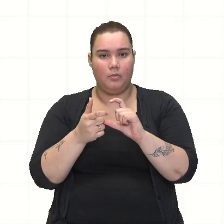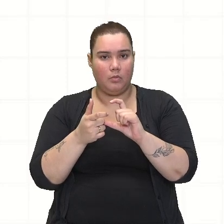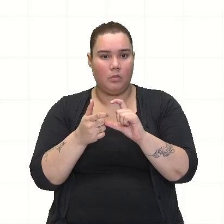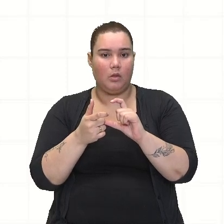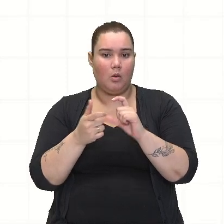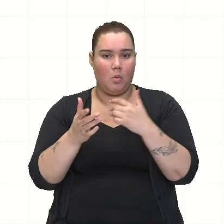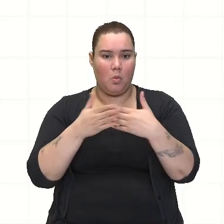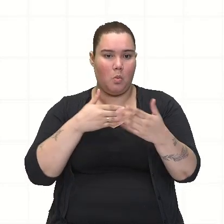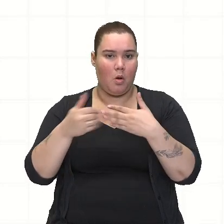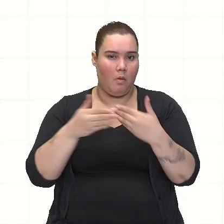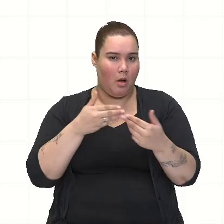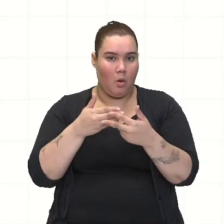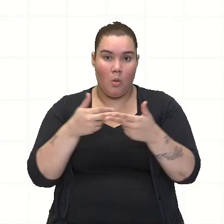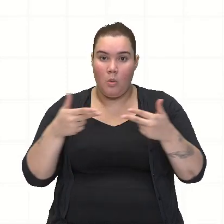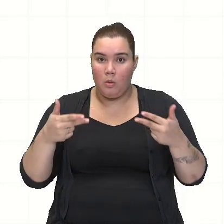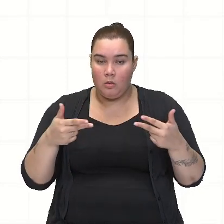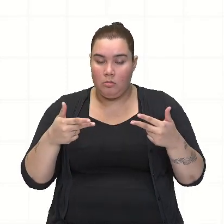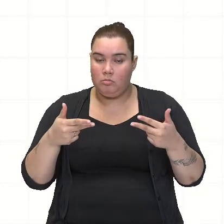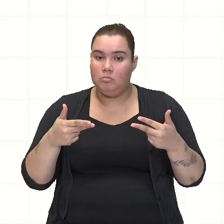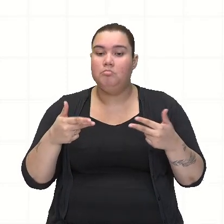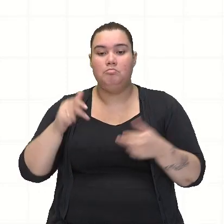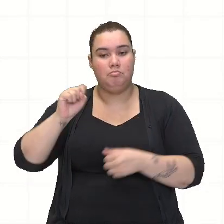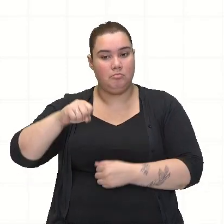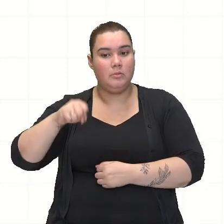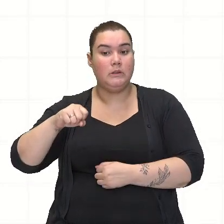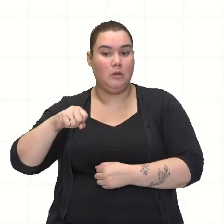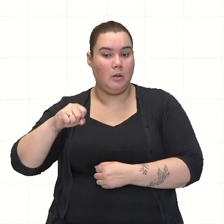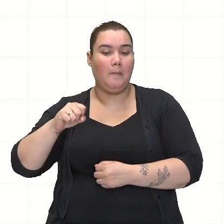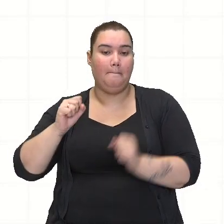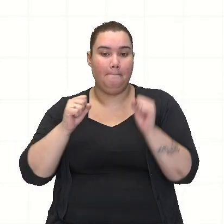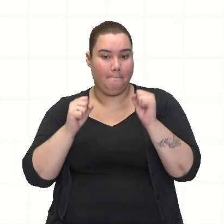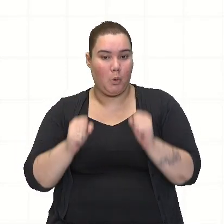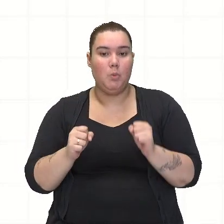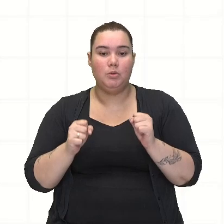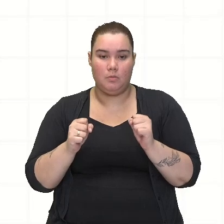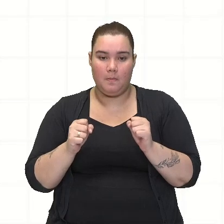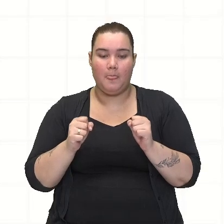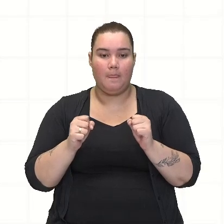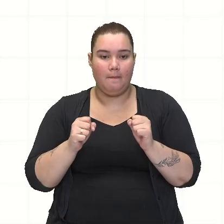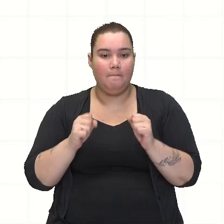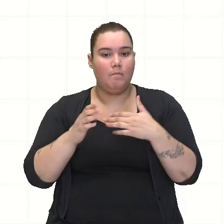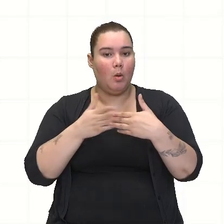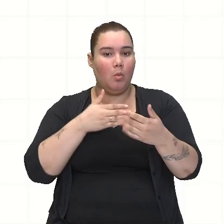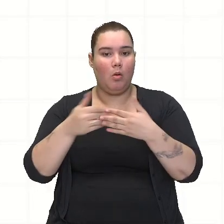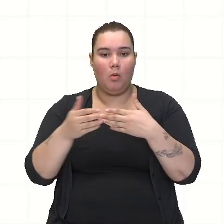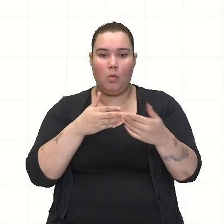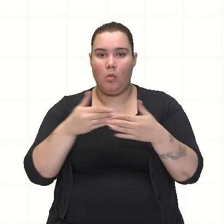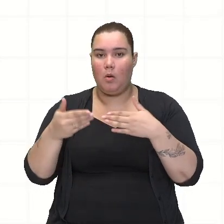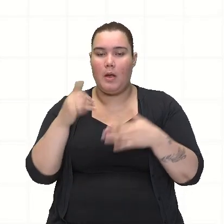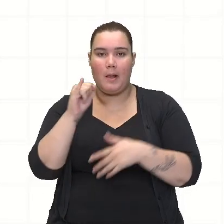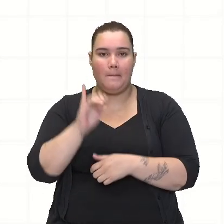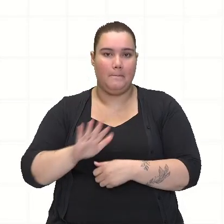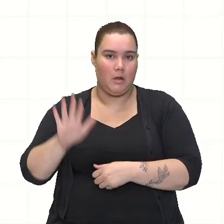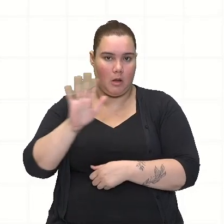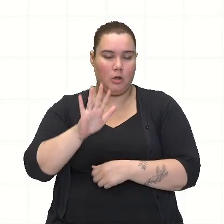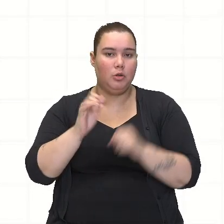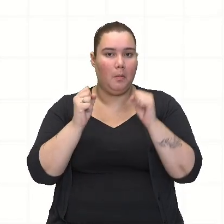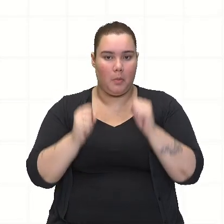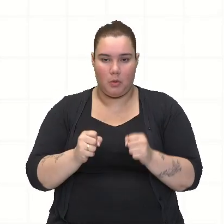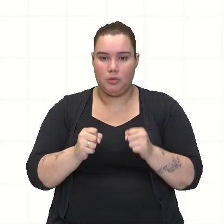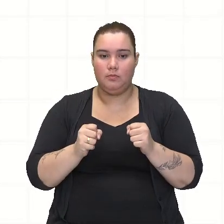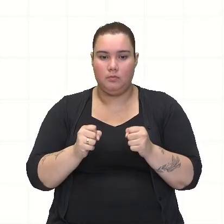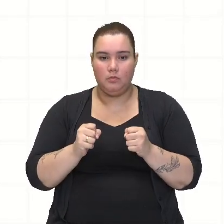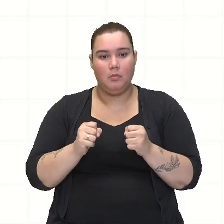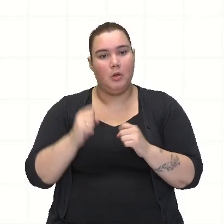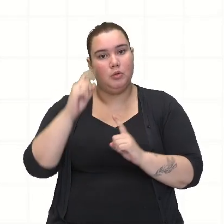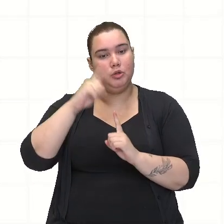de qualquer coisa? Sim, podem ser feitas em qualquer figura,